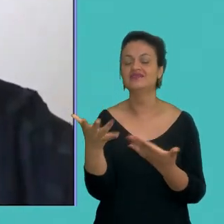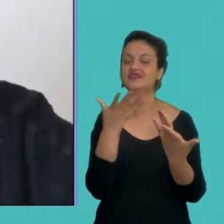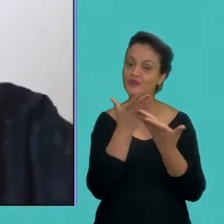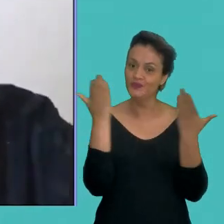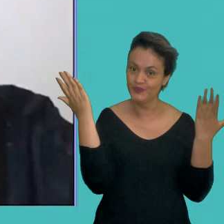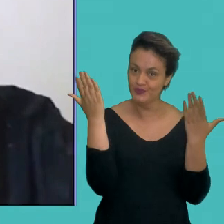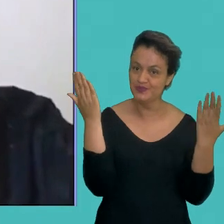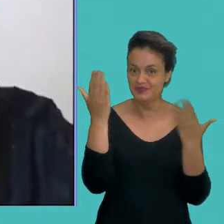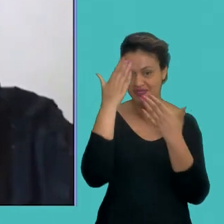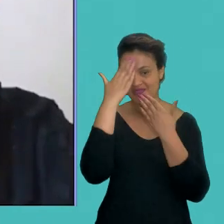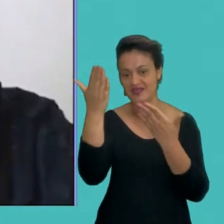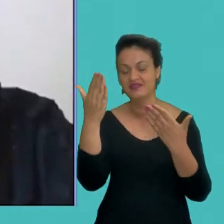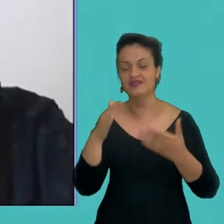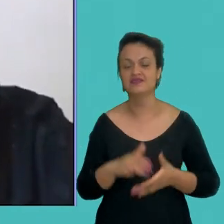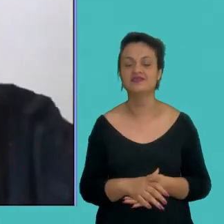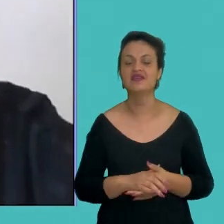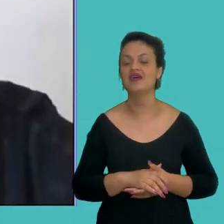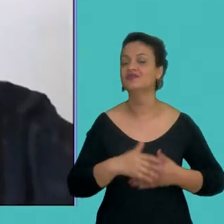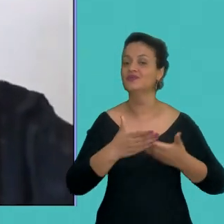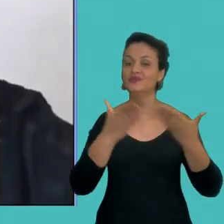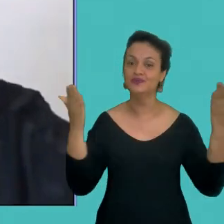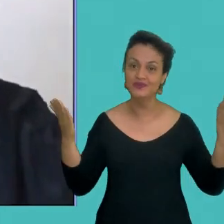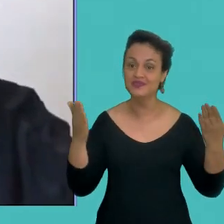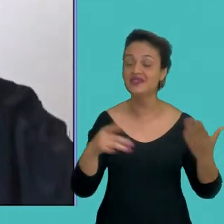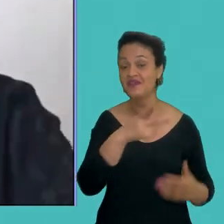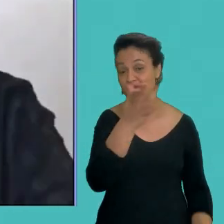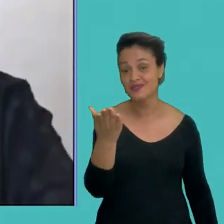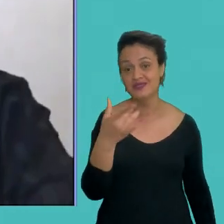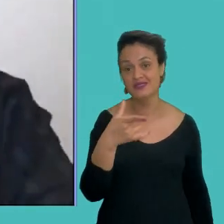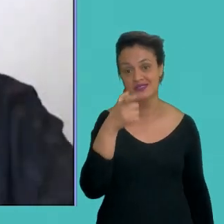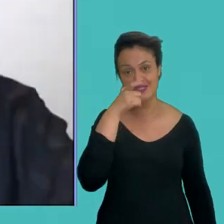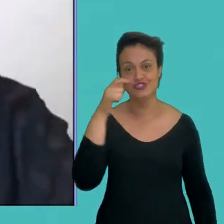William, muito obrigada, doutora Terezinha, muito obrigada, Emag,